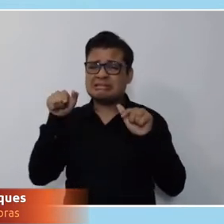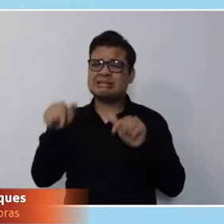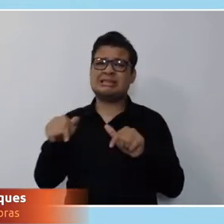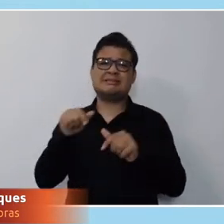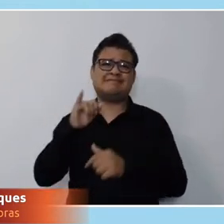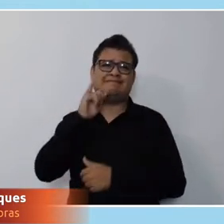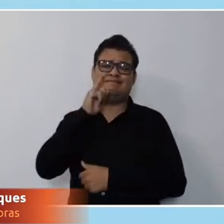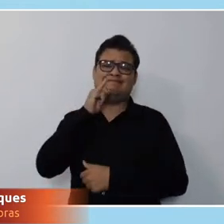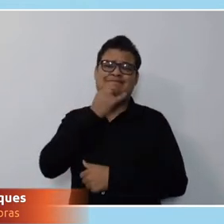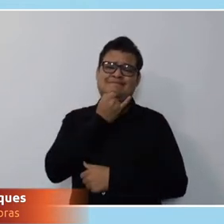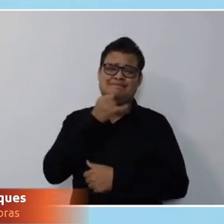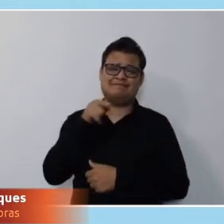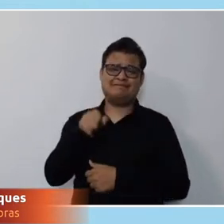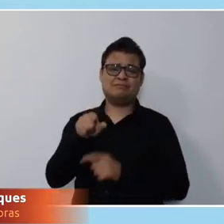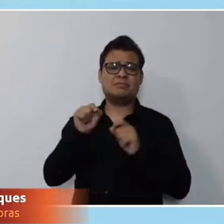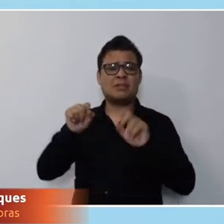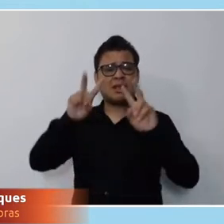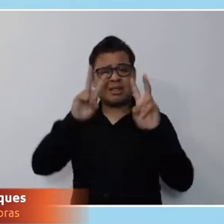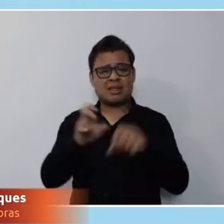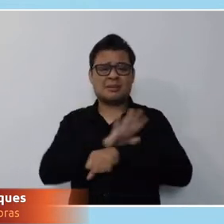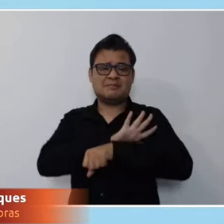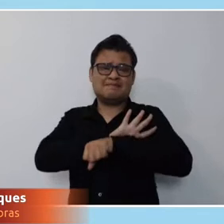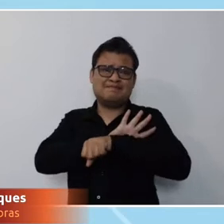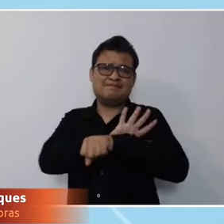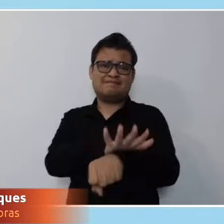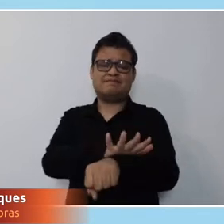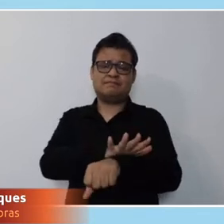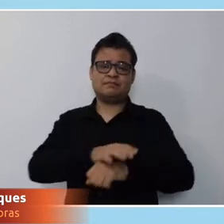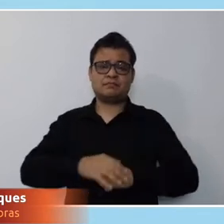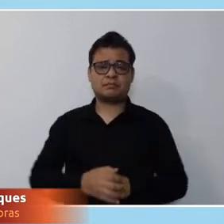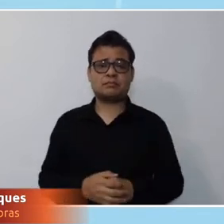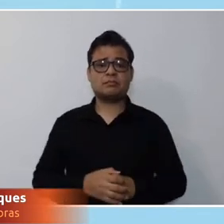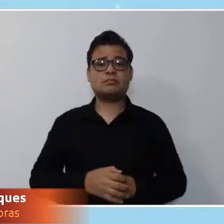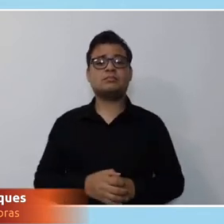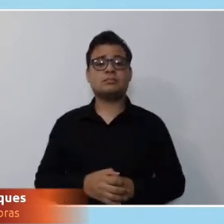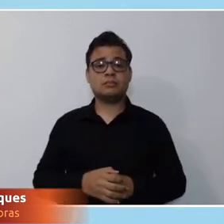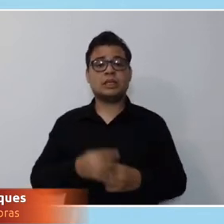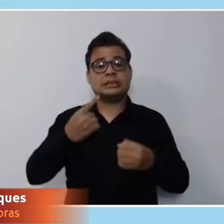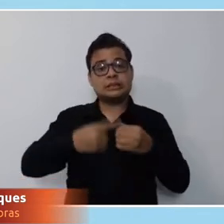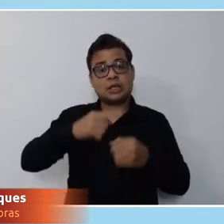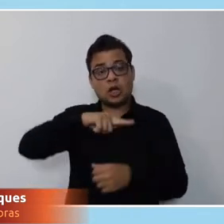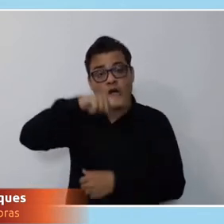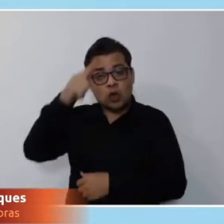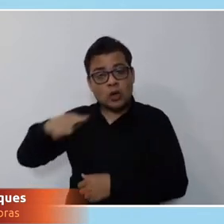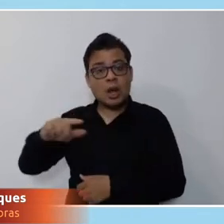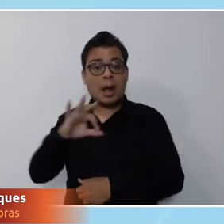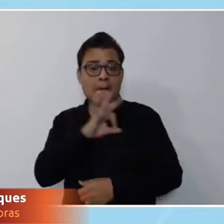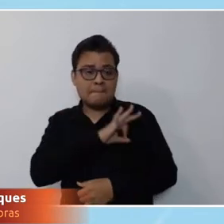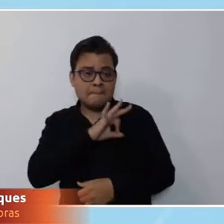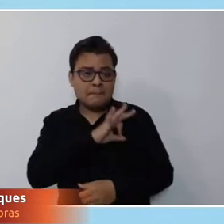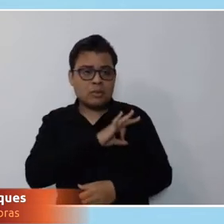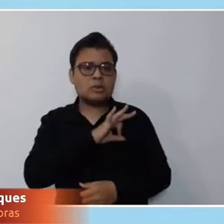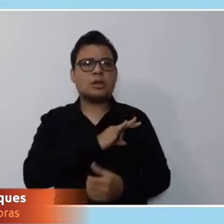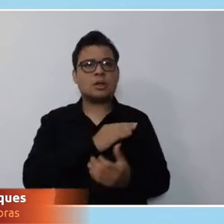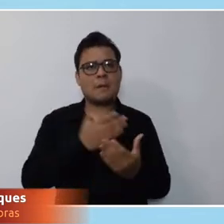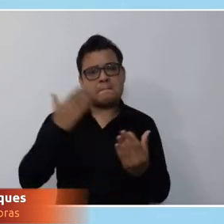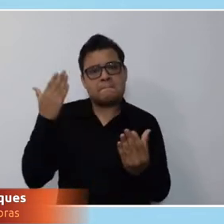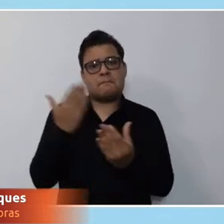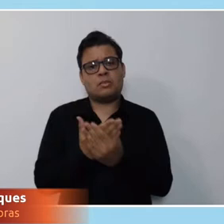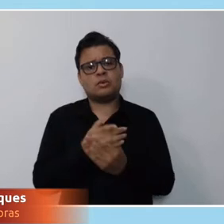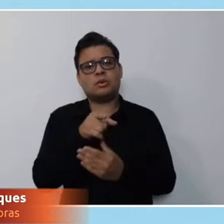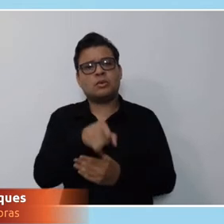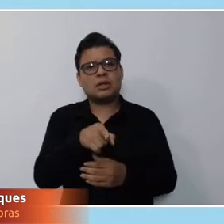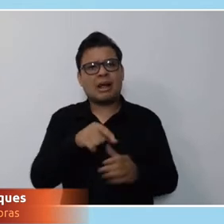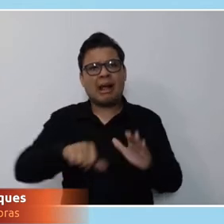falar sobre racismo, né? Polícia da cidade de Goiás abriu um inquérito para investigar crime de racismo